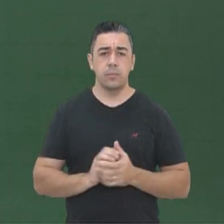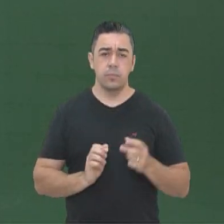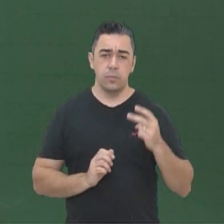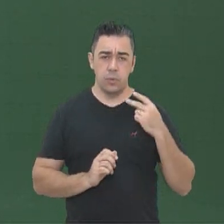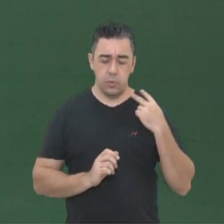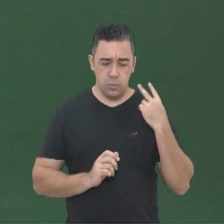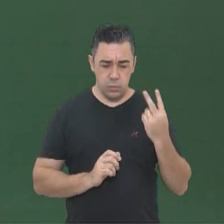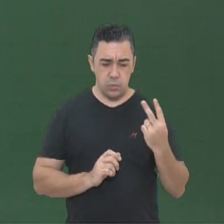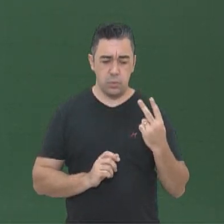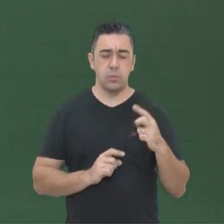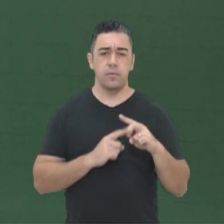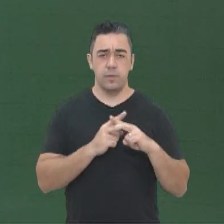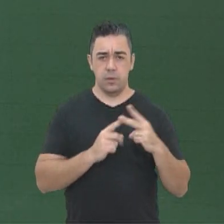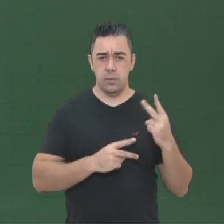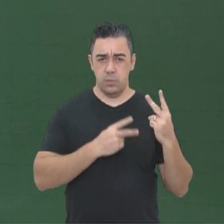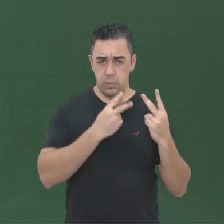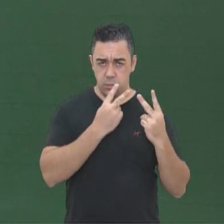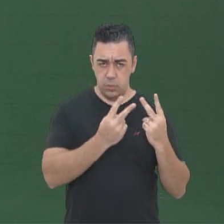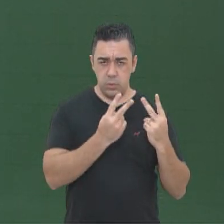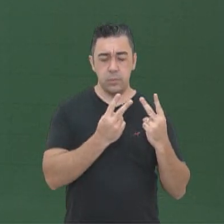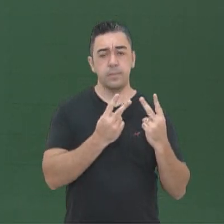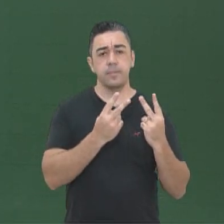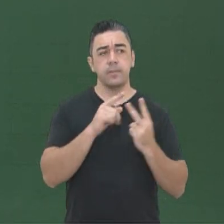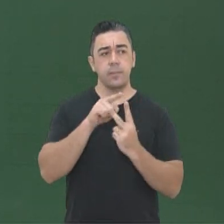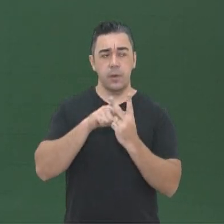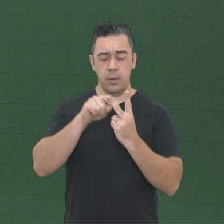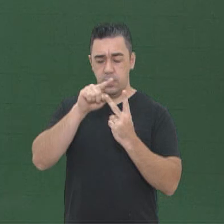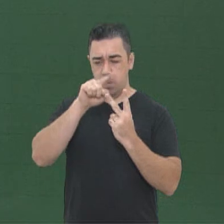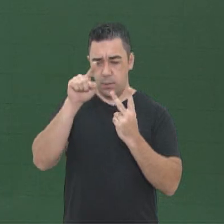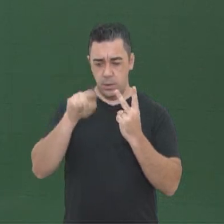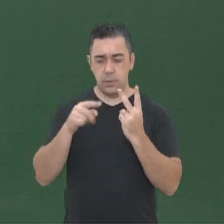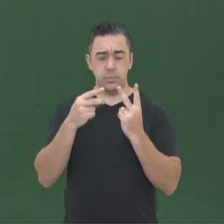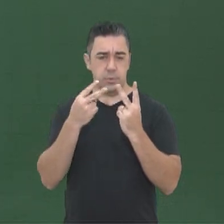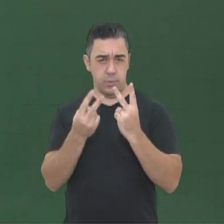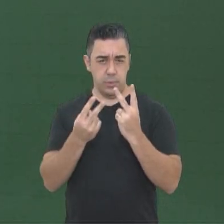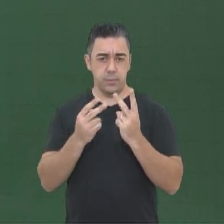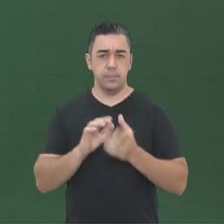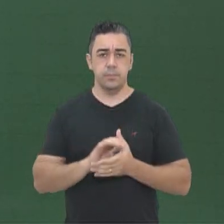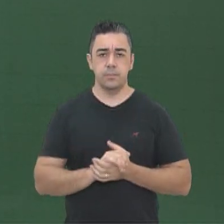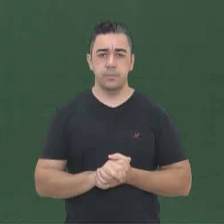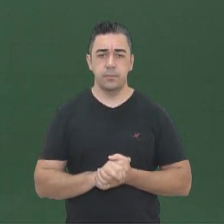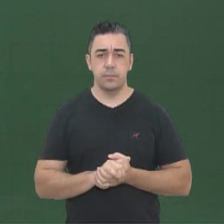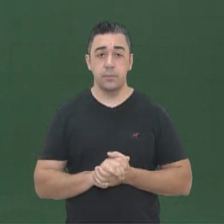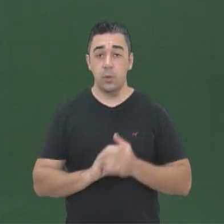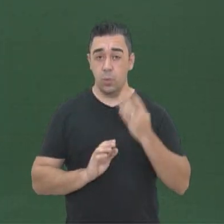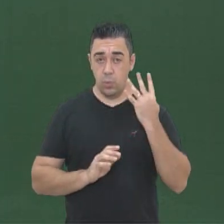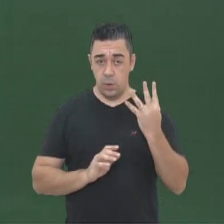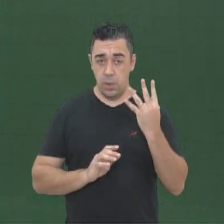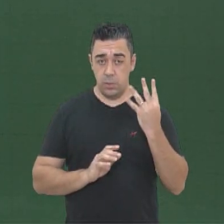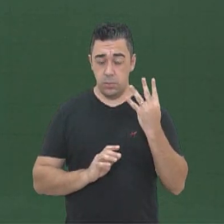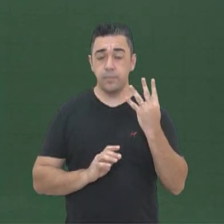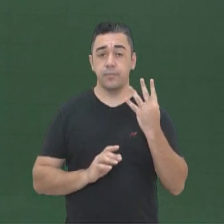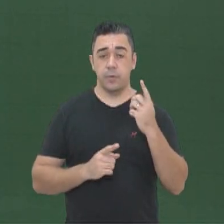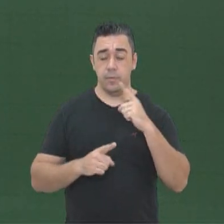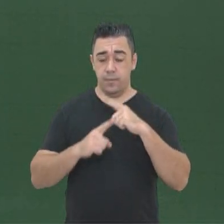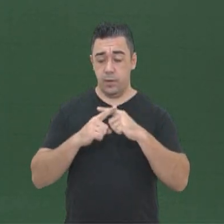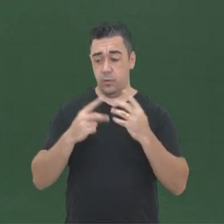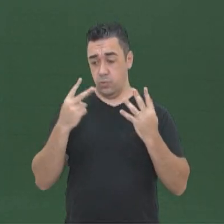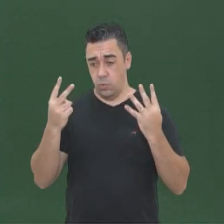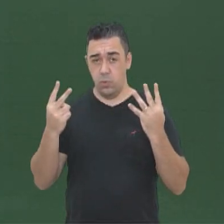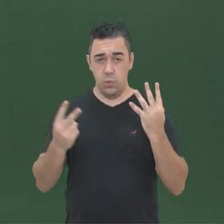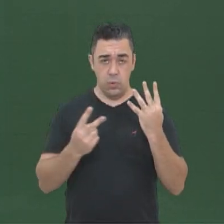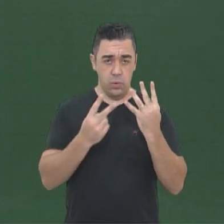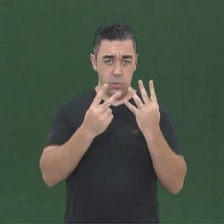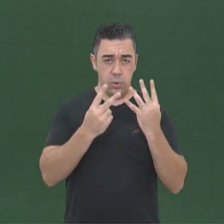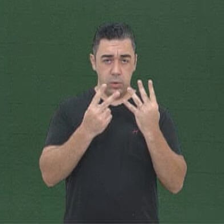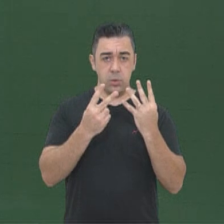fica 2 vezes 2 vezes raiz de 2. 4, aqui eu tenho esse 2 que sai para fora